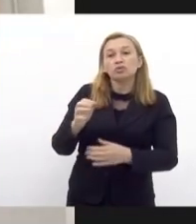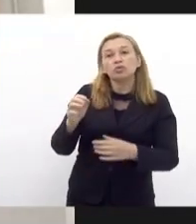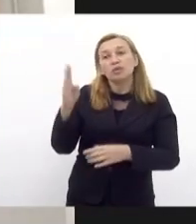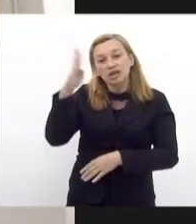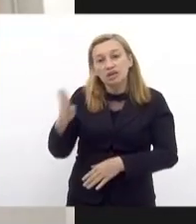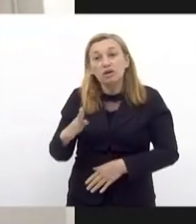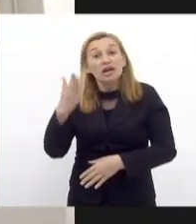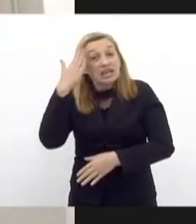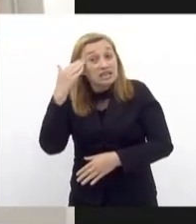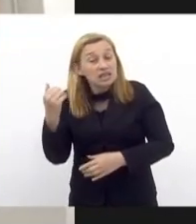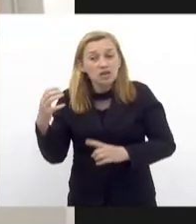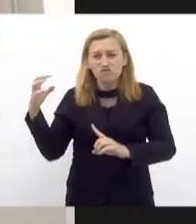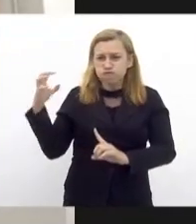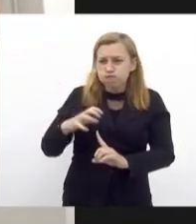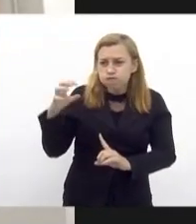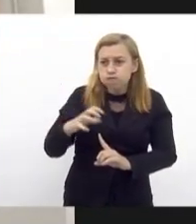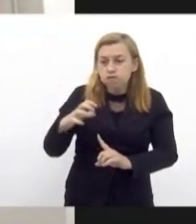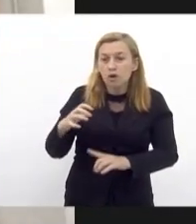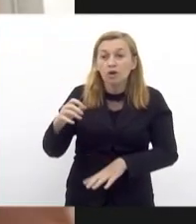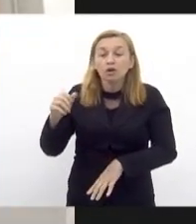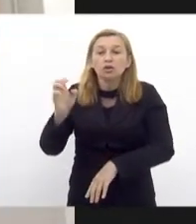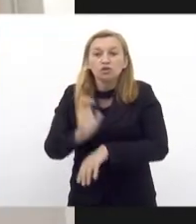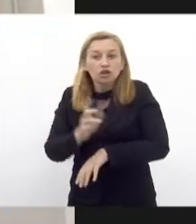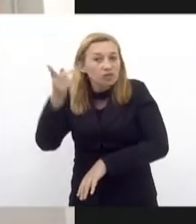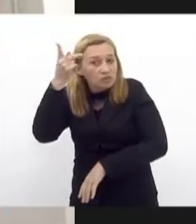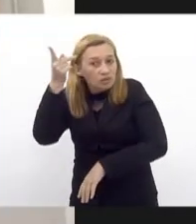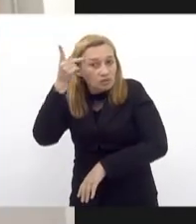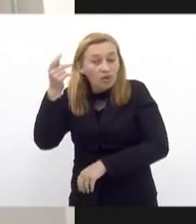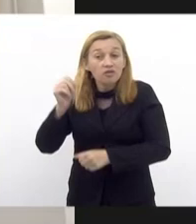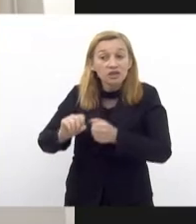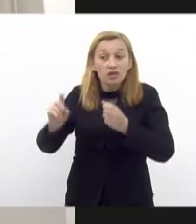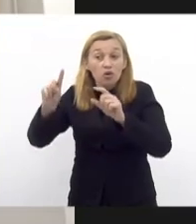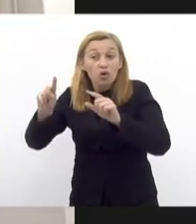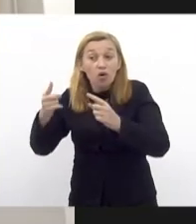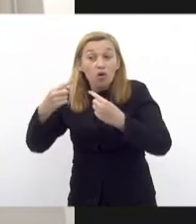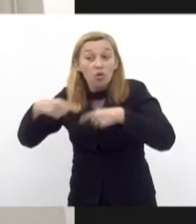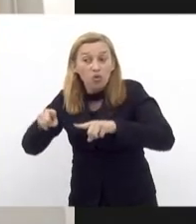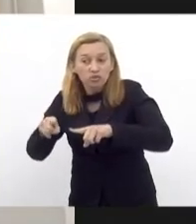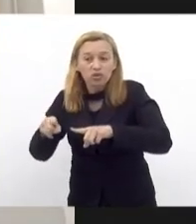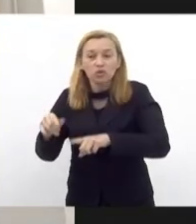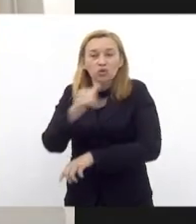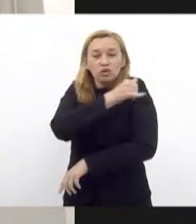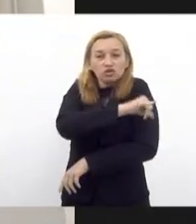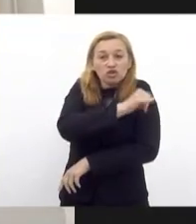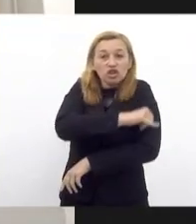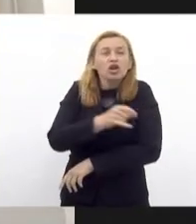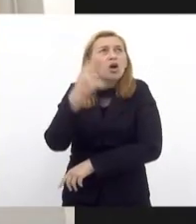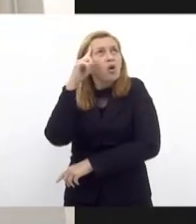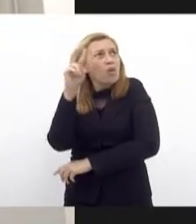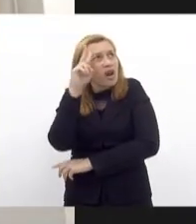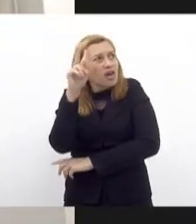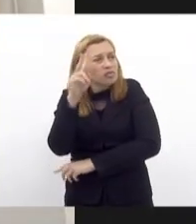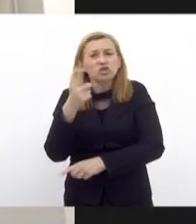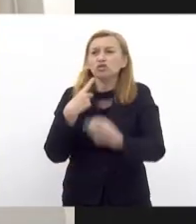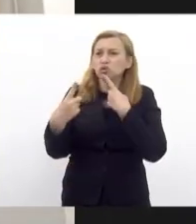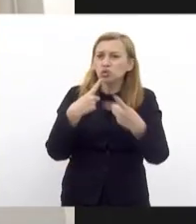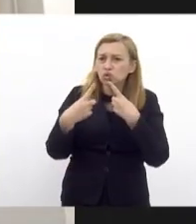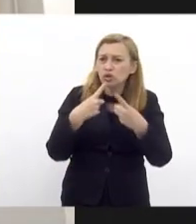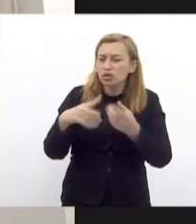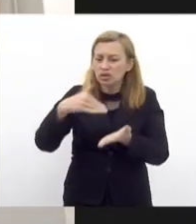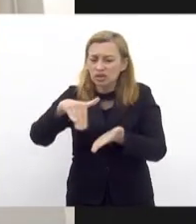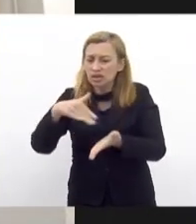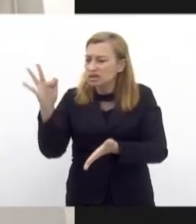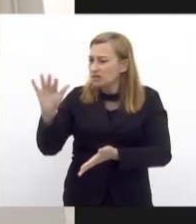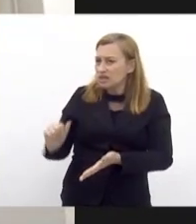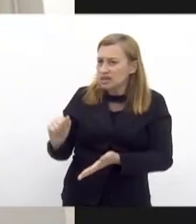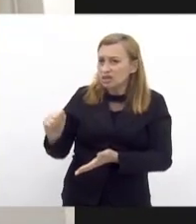que o Estado de São Paulo fazia, especialmente contra o Rio de Janeiro. Eu me lembro que uma vez eu tive uma discussão com o secretário de Fazenda de